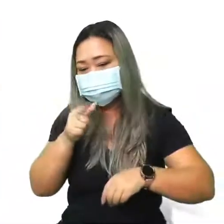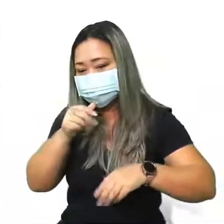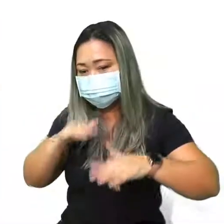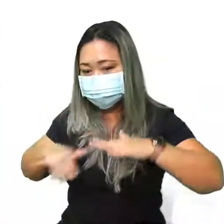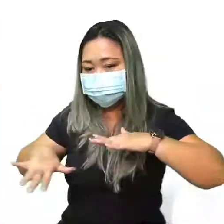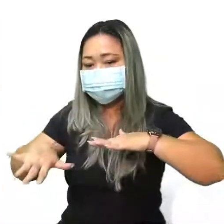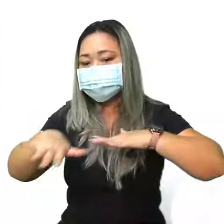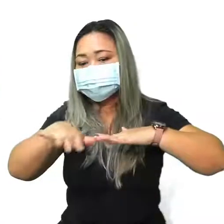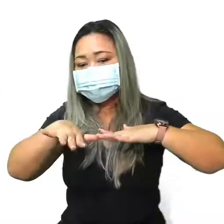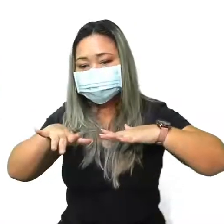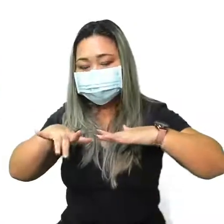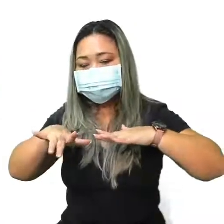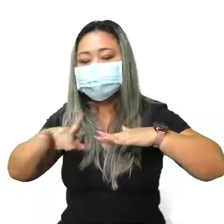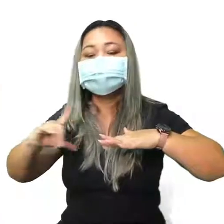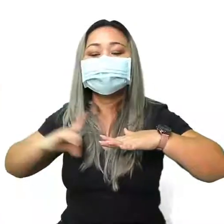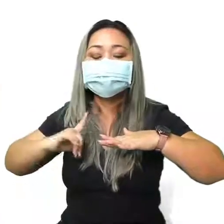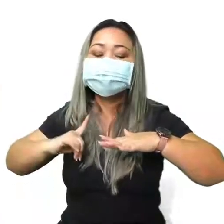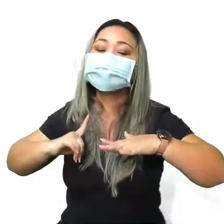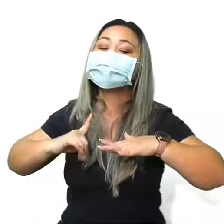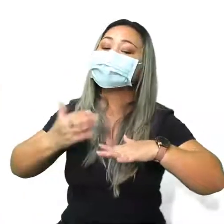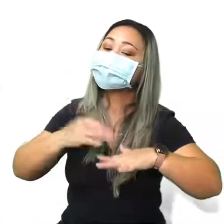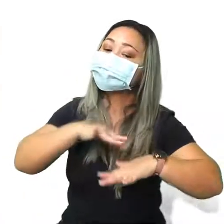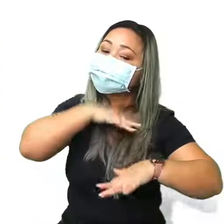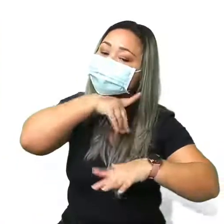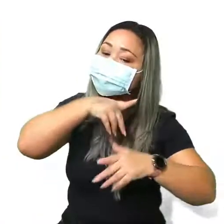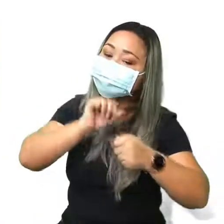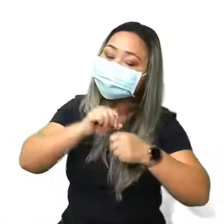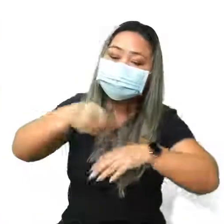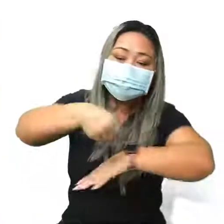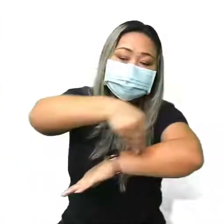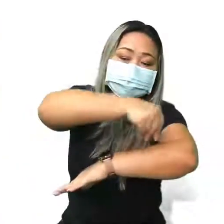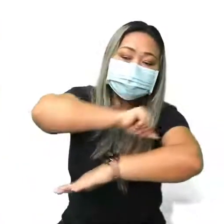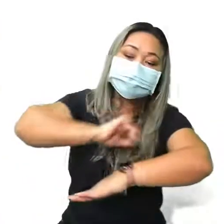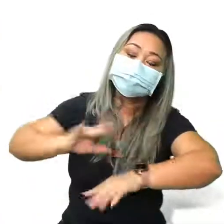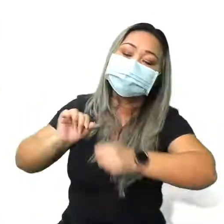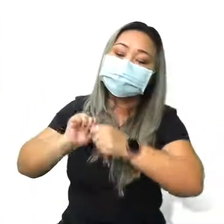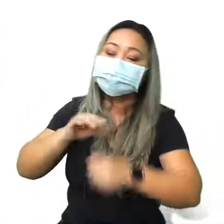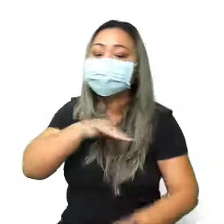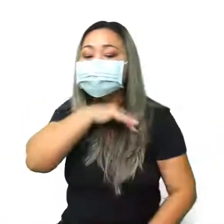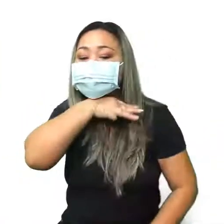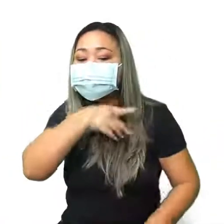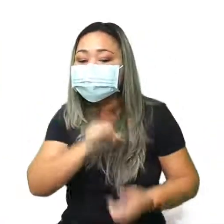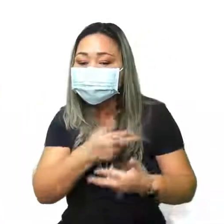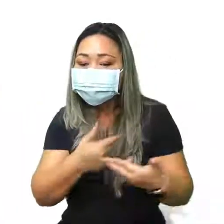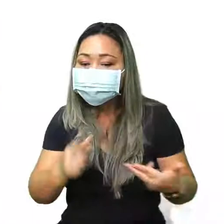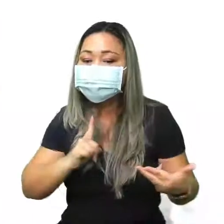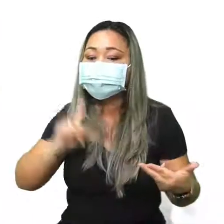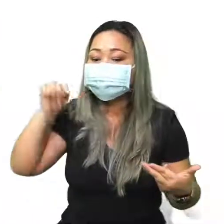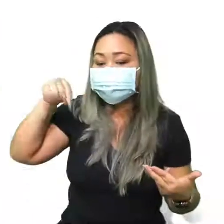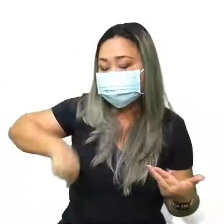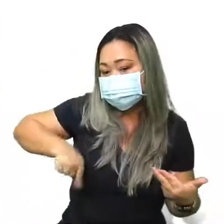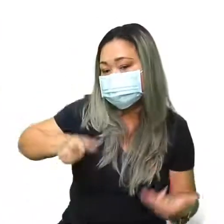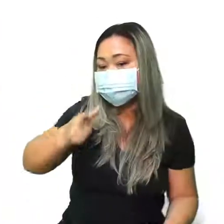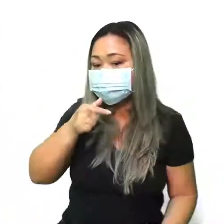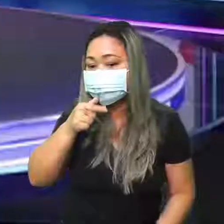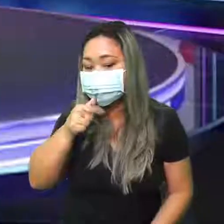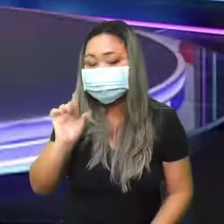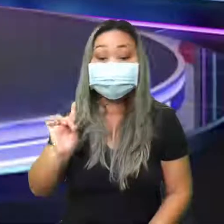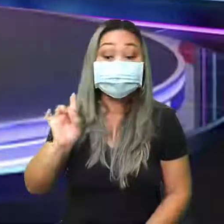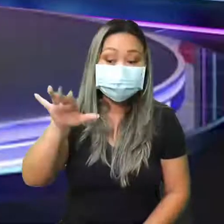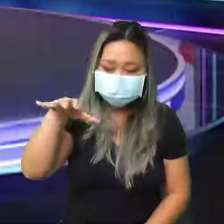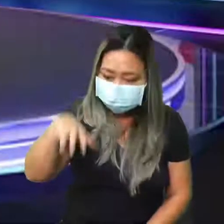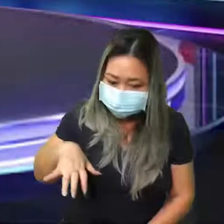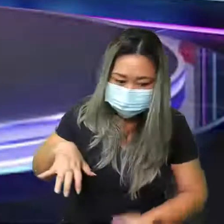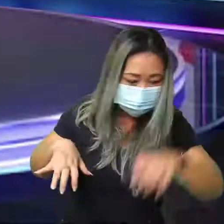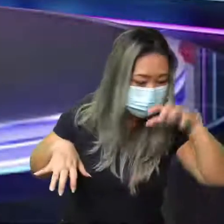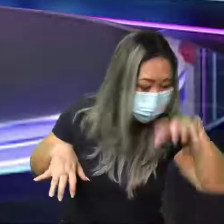aquáticos, que vão ter animais terrestres e os animais aquáticos. Cada um desses ambientes